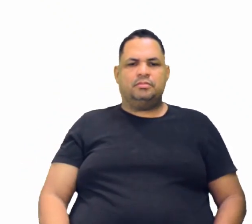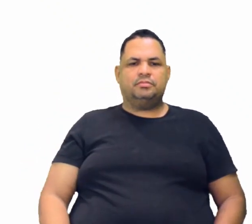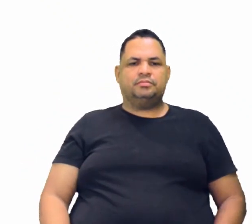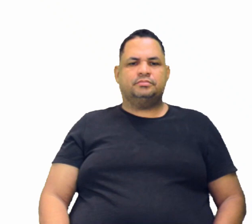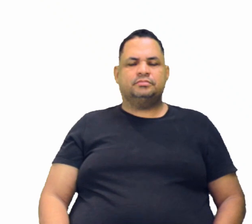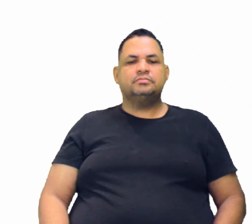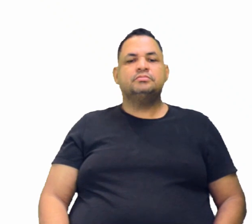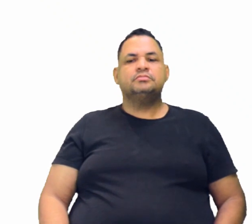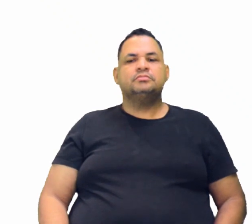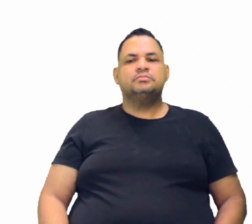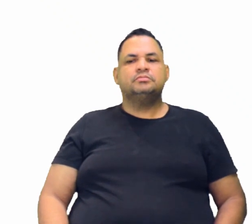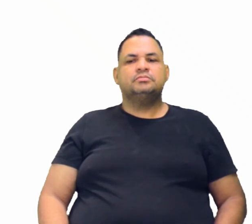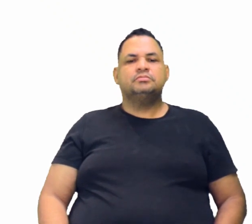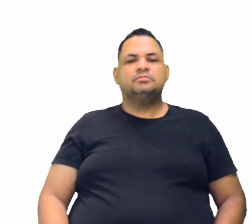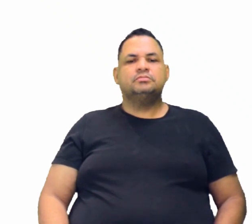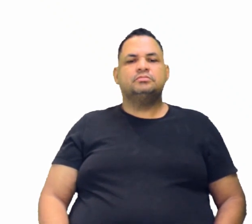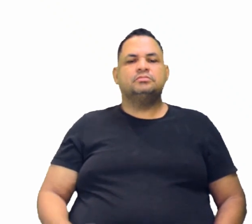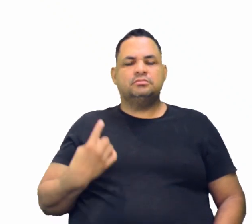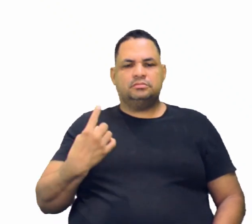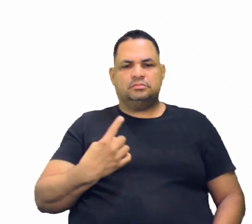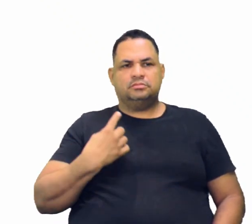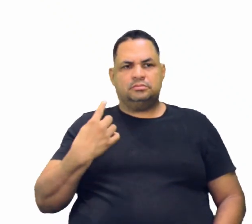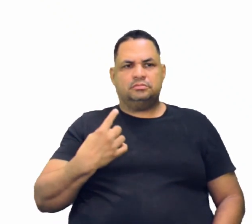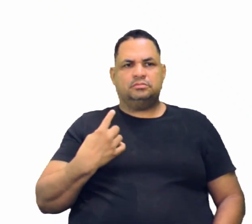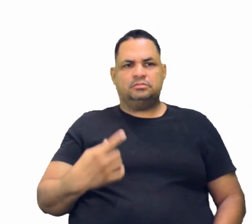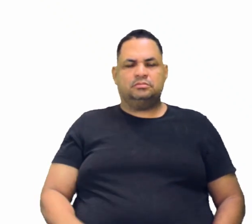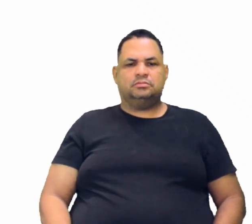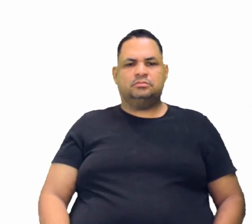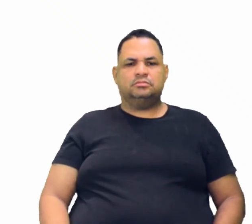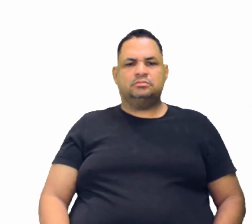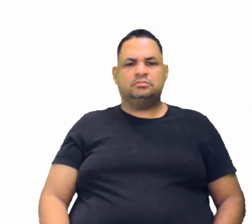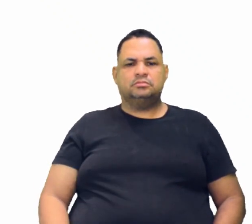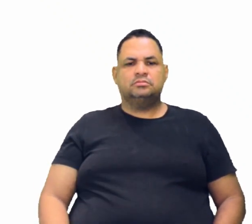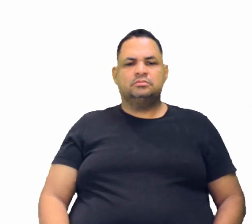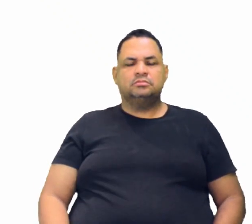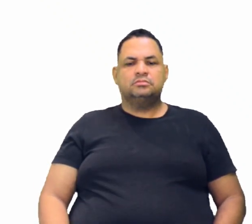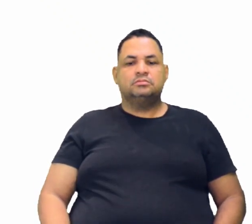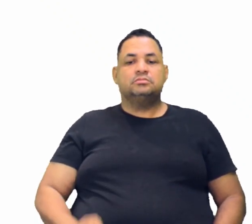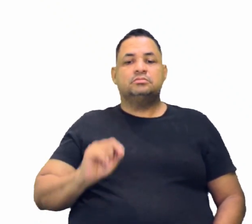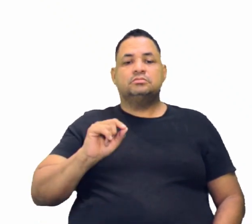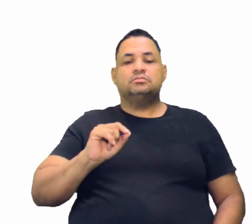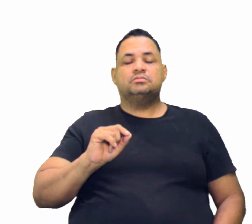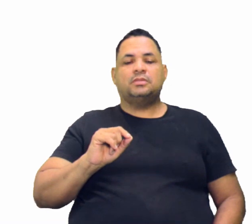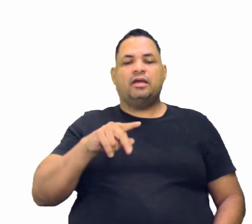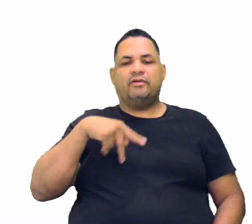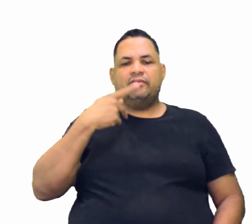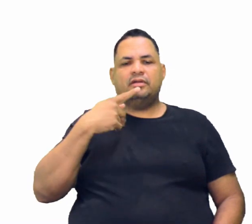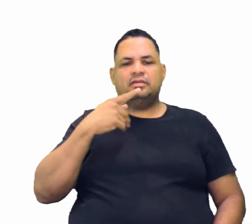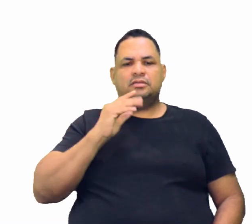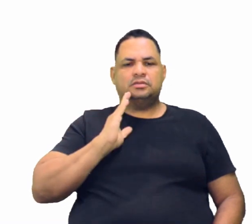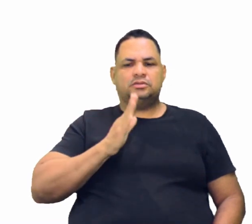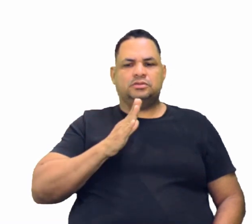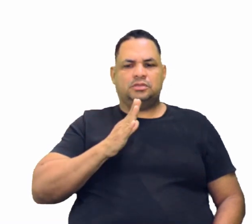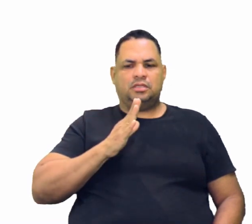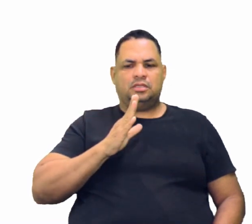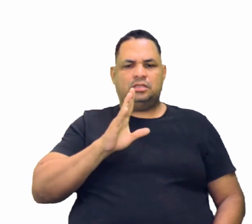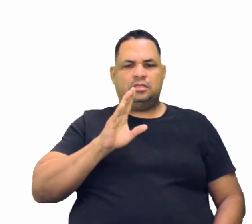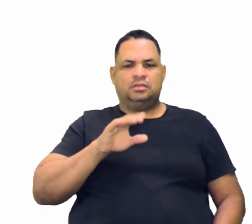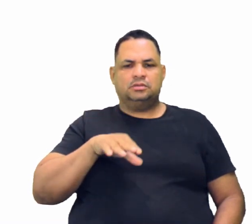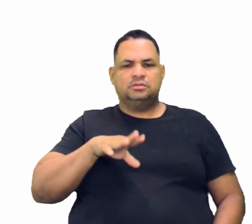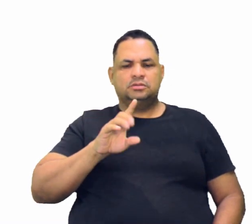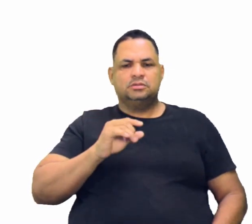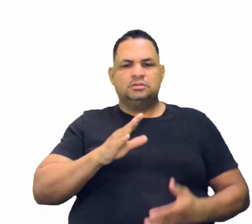Ficou no singular. Você vai dizer assim, já devem? Não. Porque